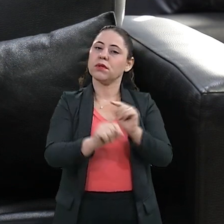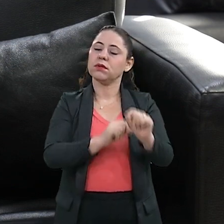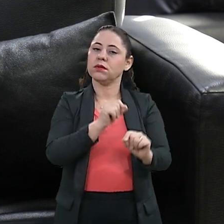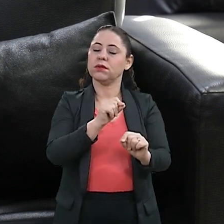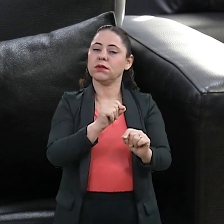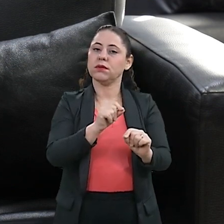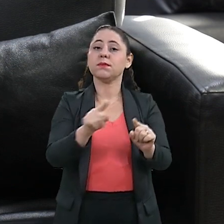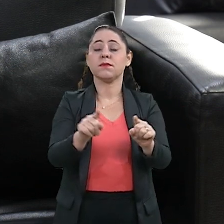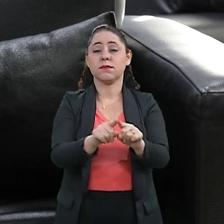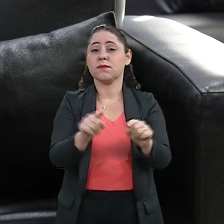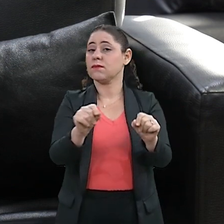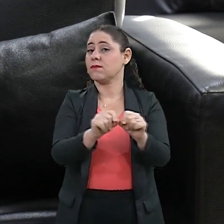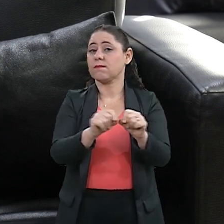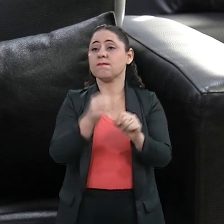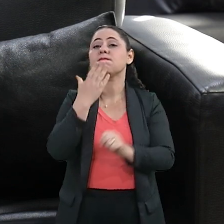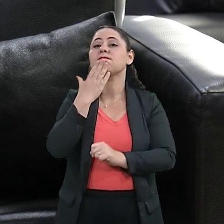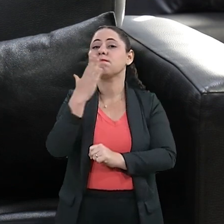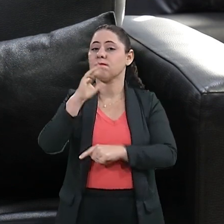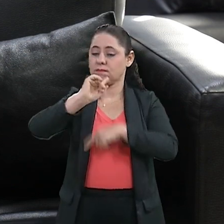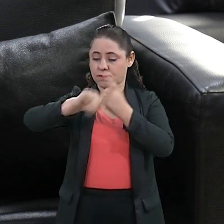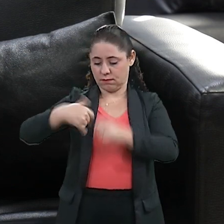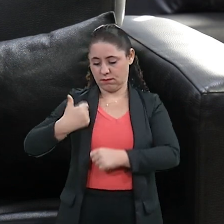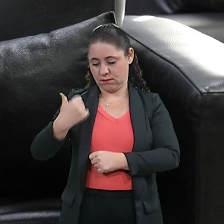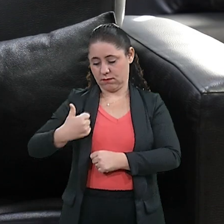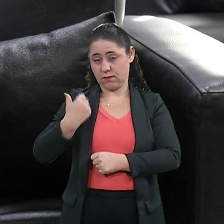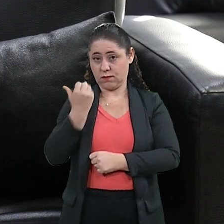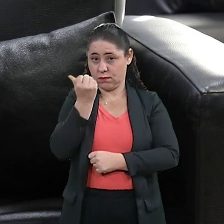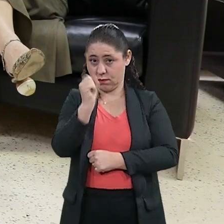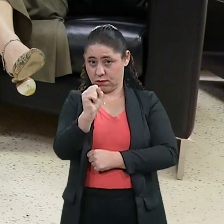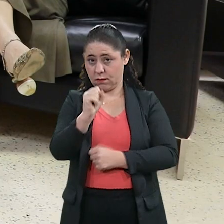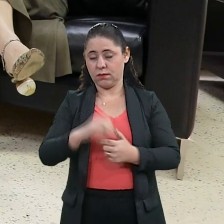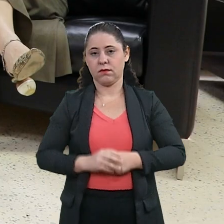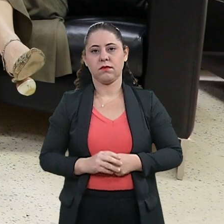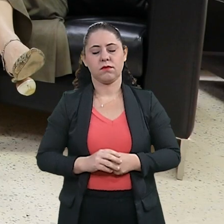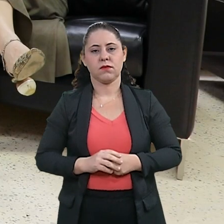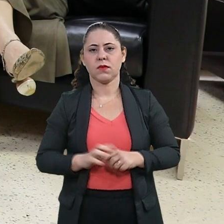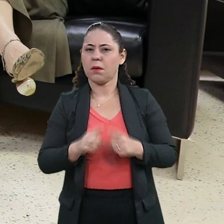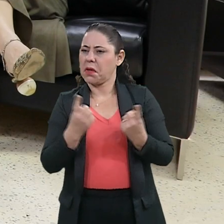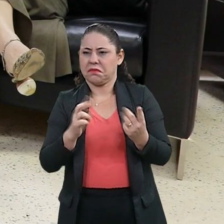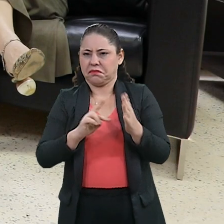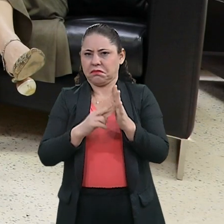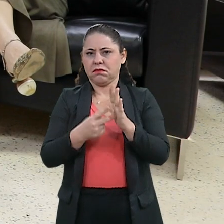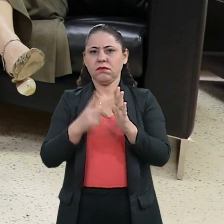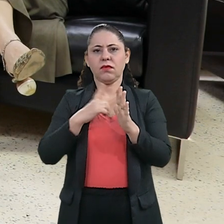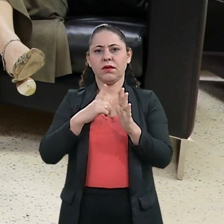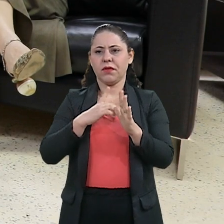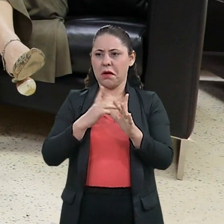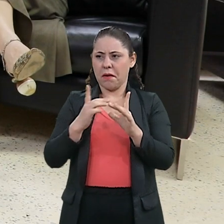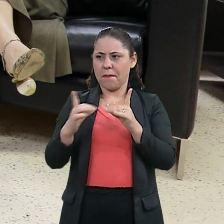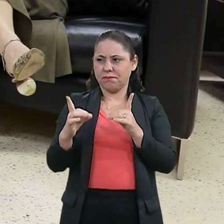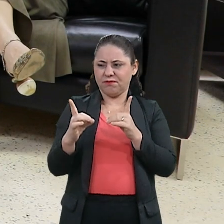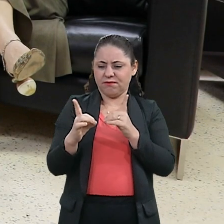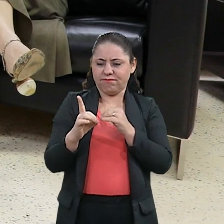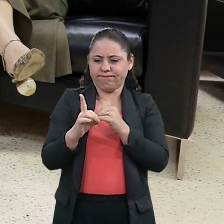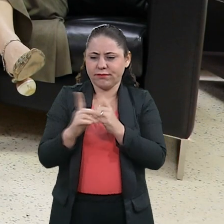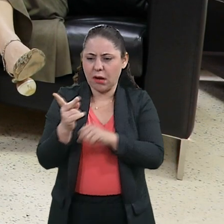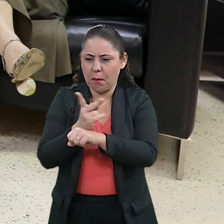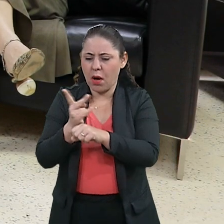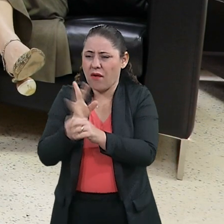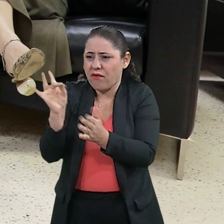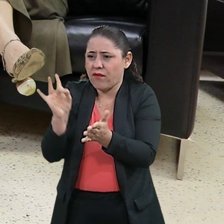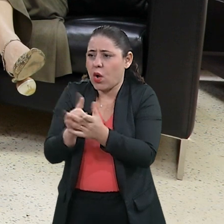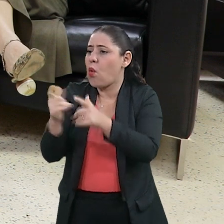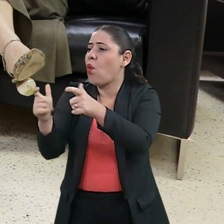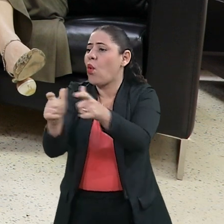foi adotado e fez esse pedido após os 18 anos. Não significa que vai haver uma aproximação,